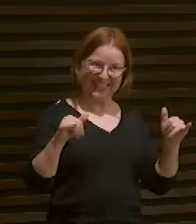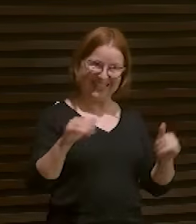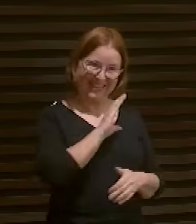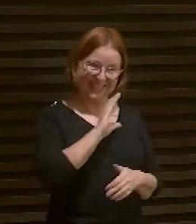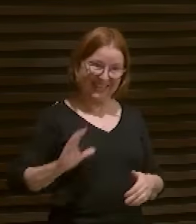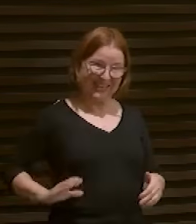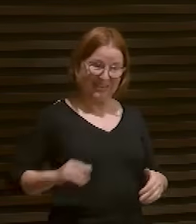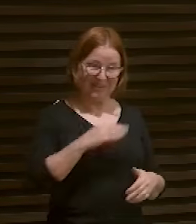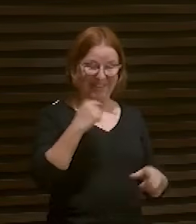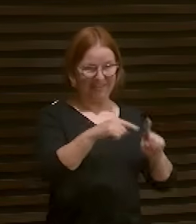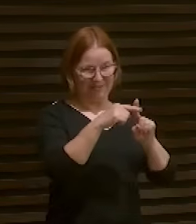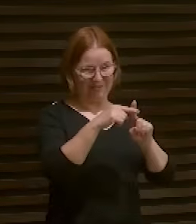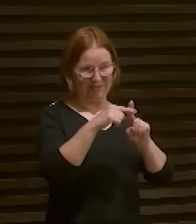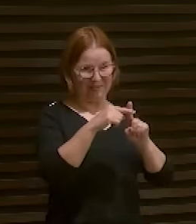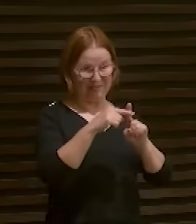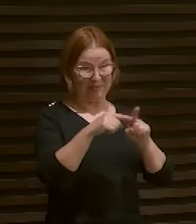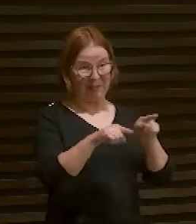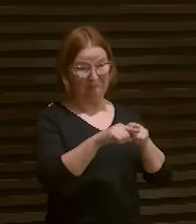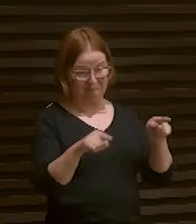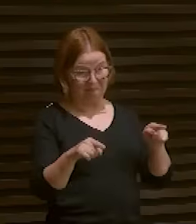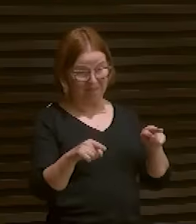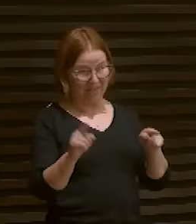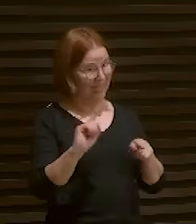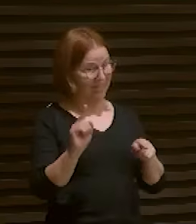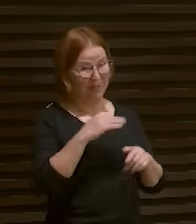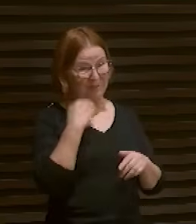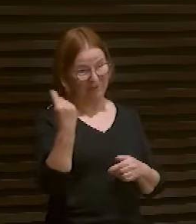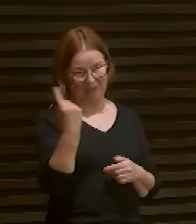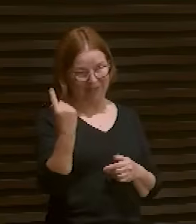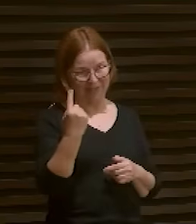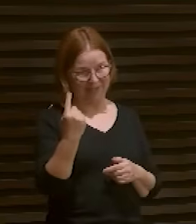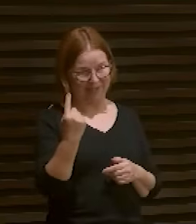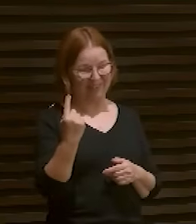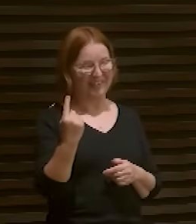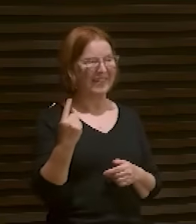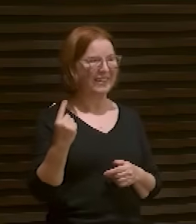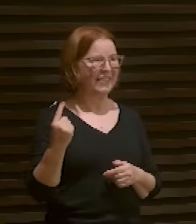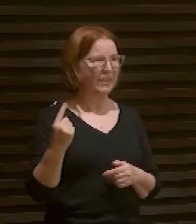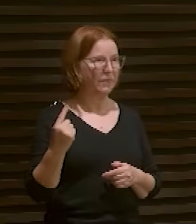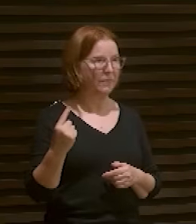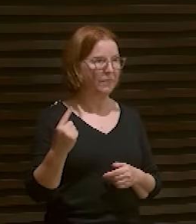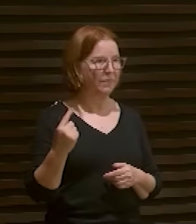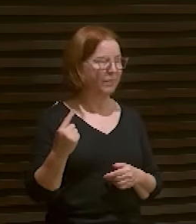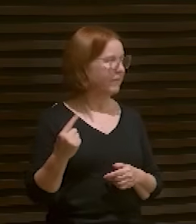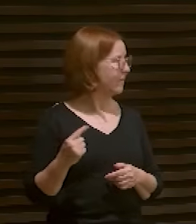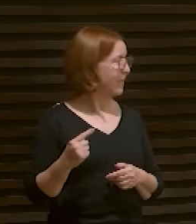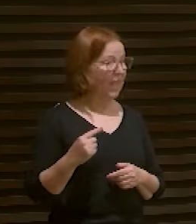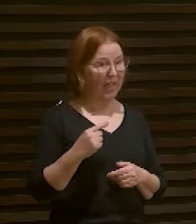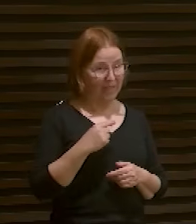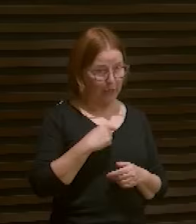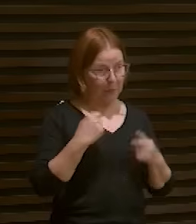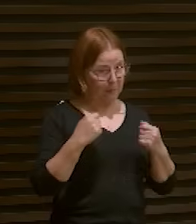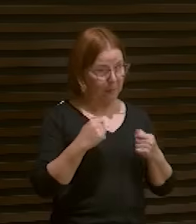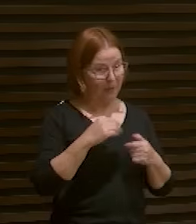cruz. Só que quando ele morreu naquela cruz, ele não morreu sozinho. Porque eu tinha que ter morrido, eu tinha que morrer com ele